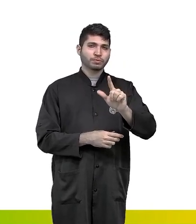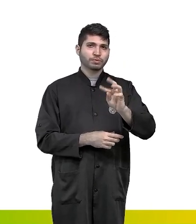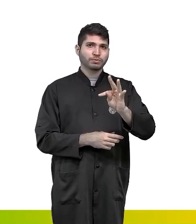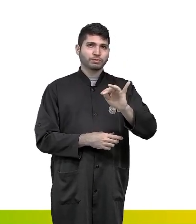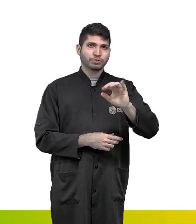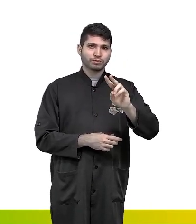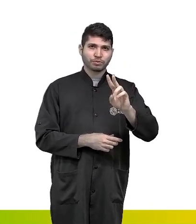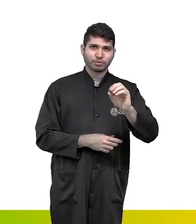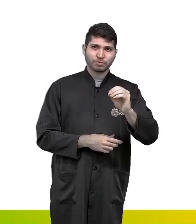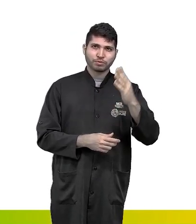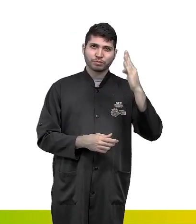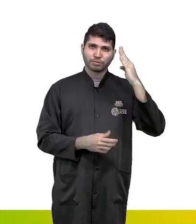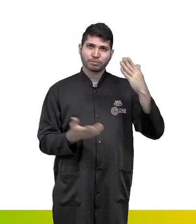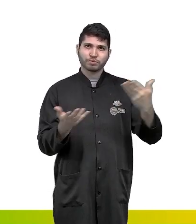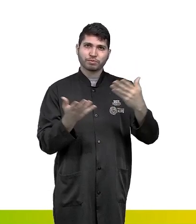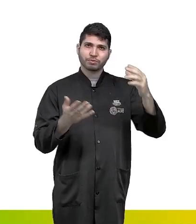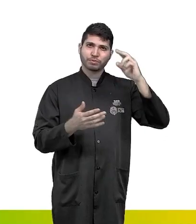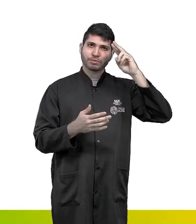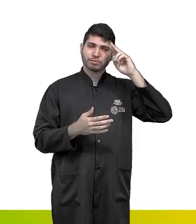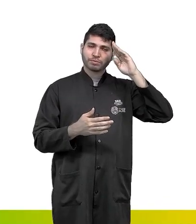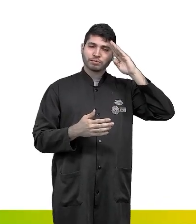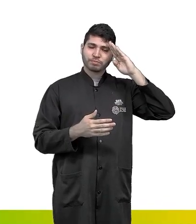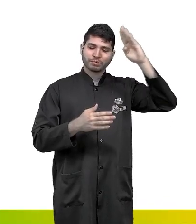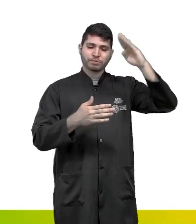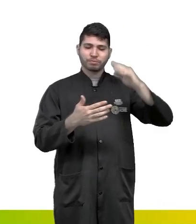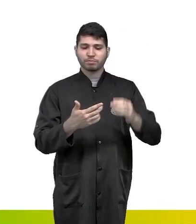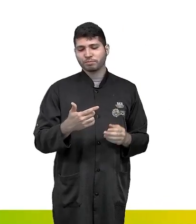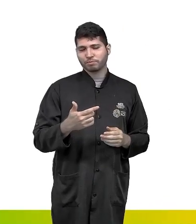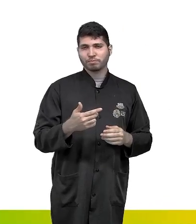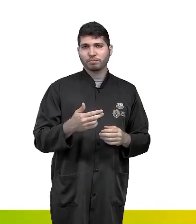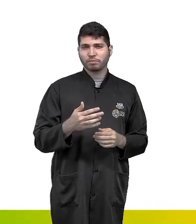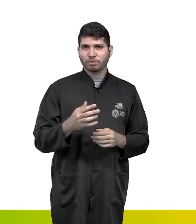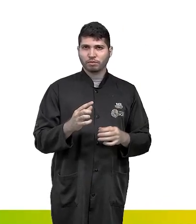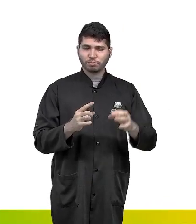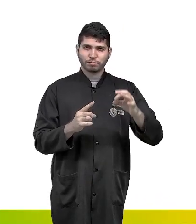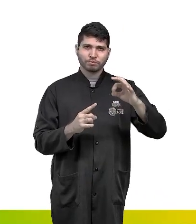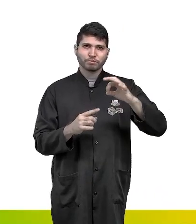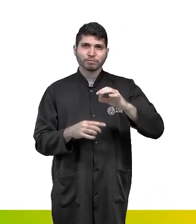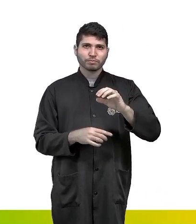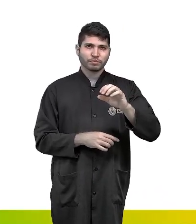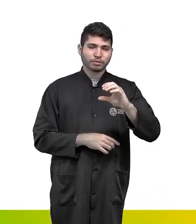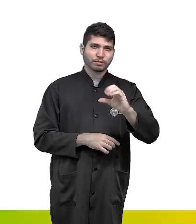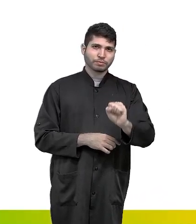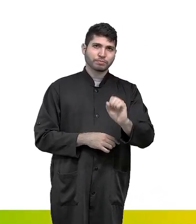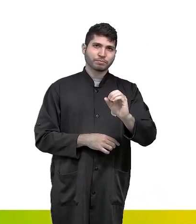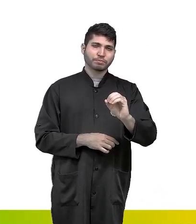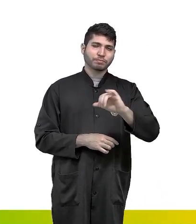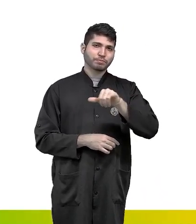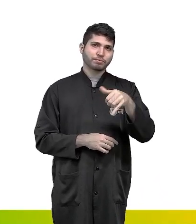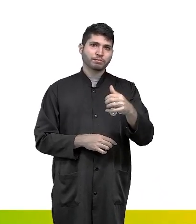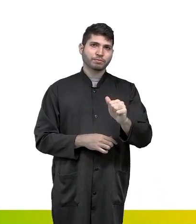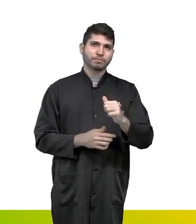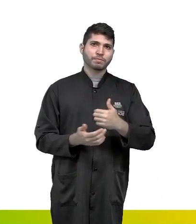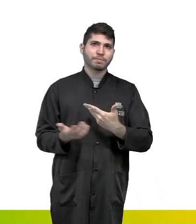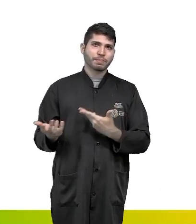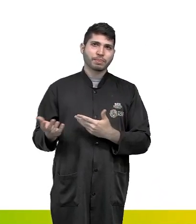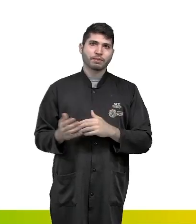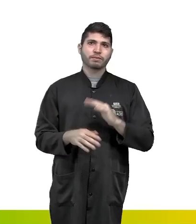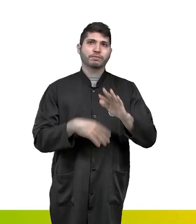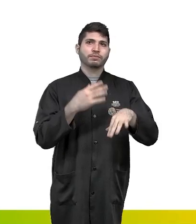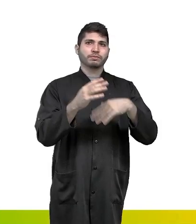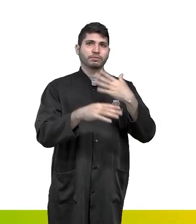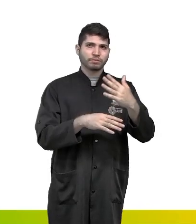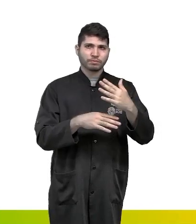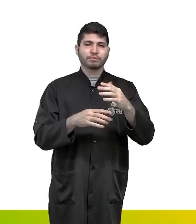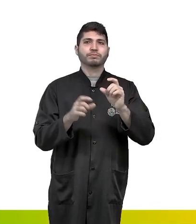avanço da fronteira agrícola para a região central do Brasil, principalmente do norte do país. O desemprego no campo devido